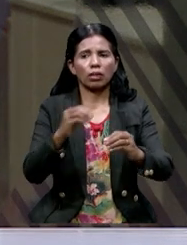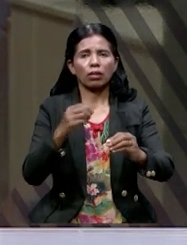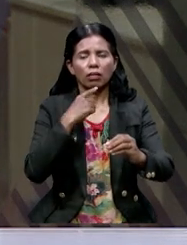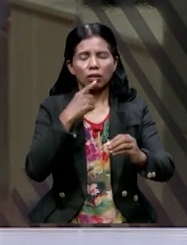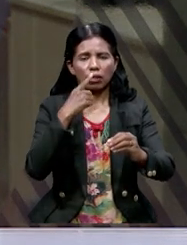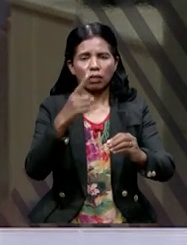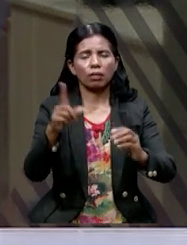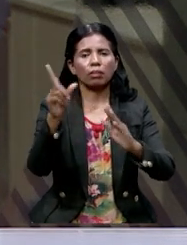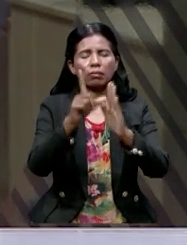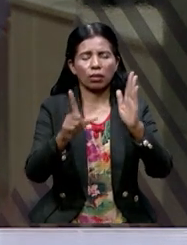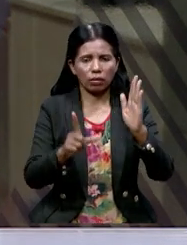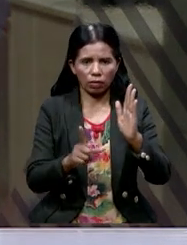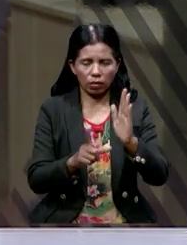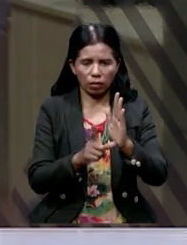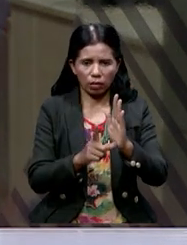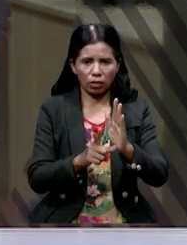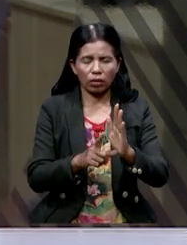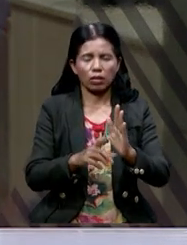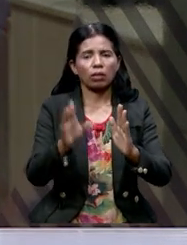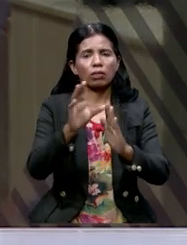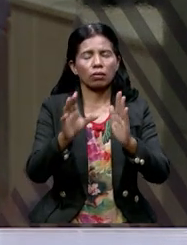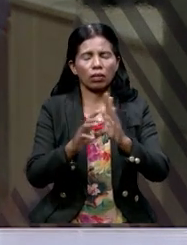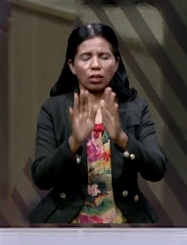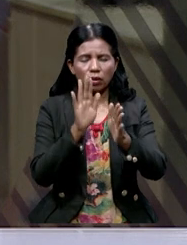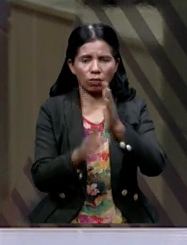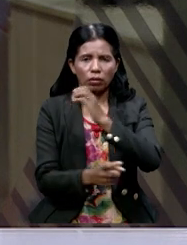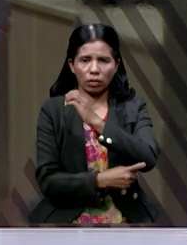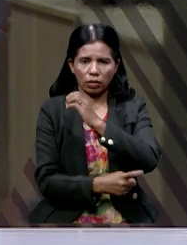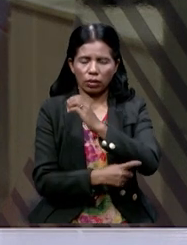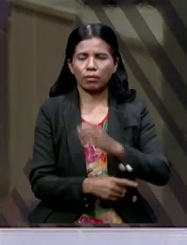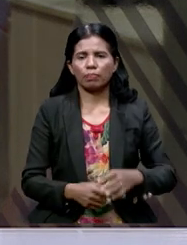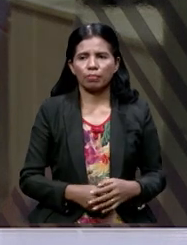inconstitucionalidade ba lei procedimento concessão pena no indulto.